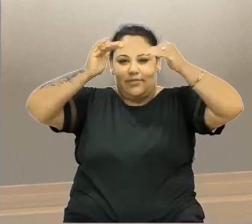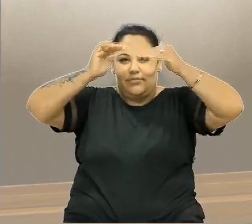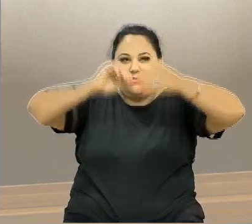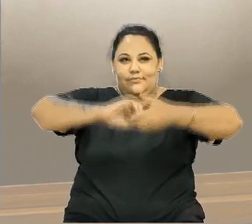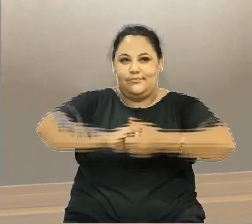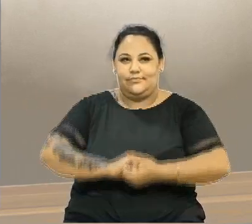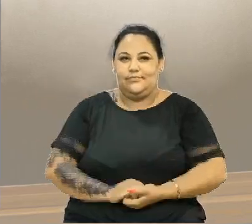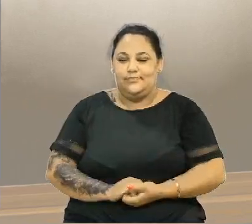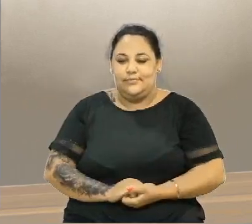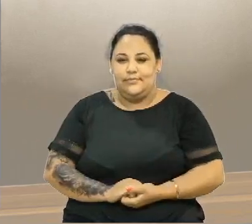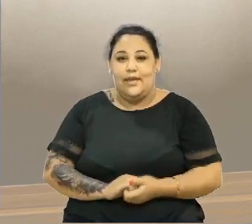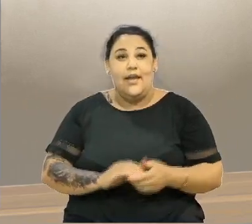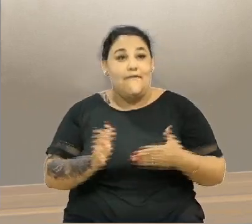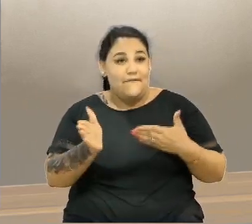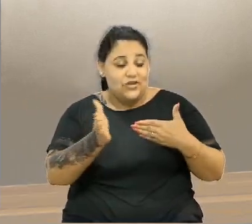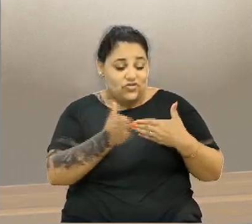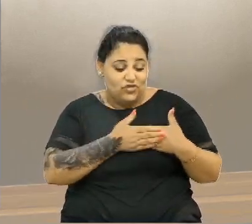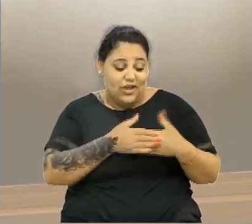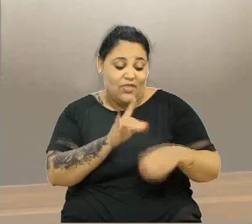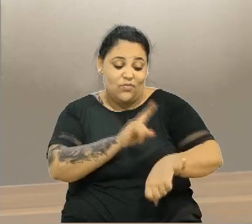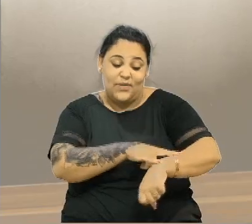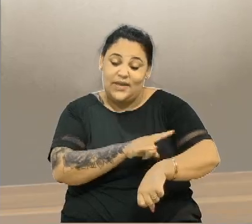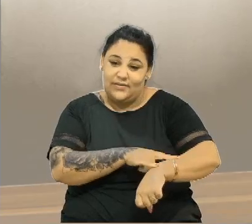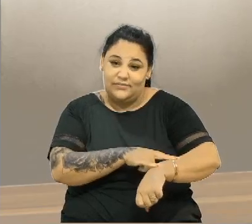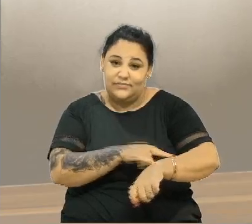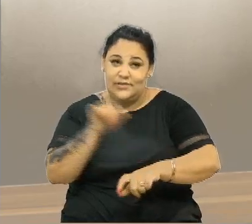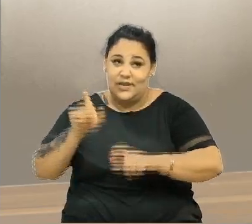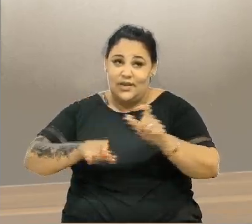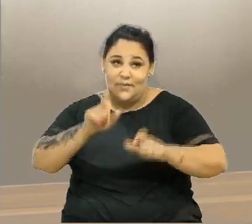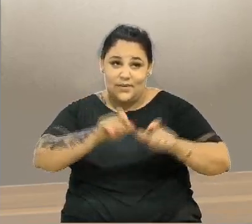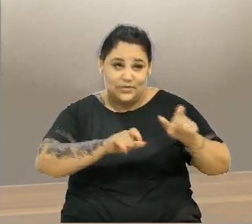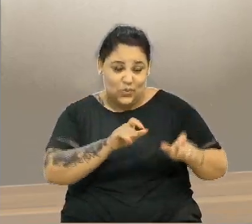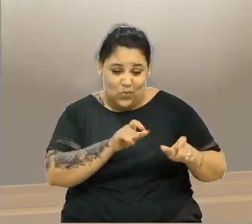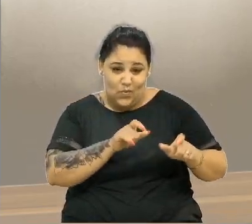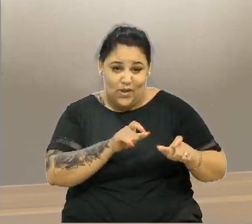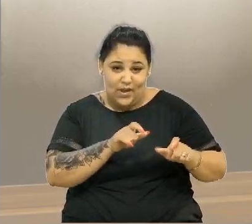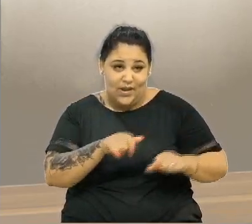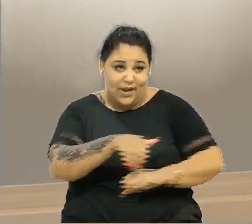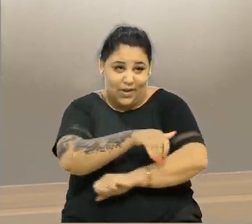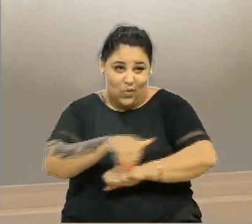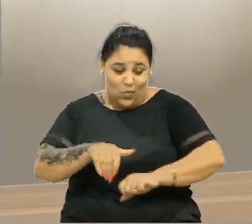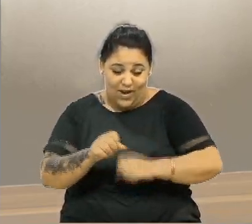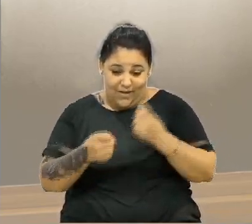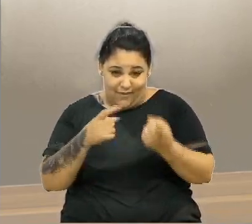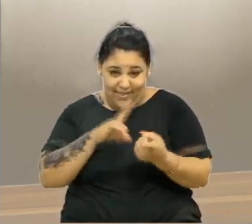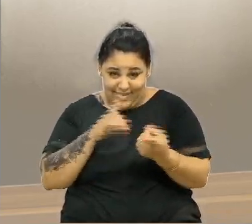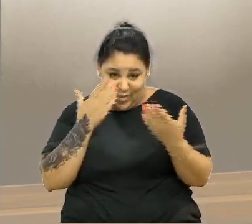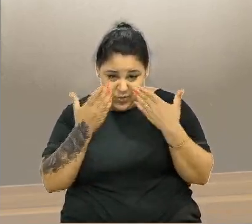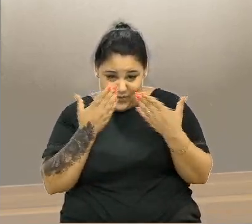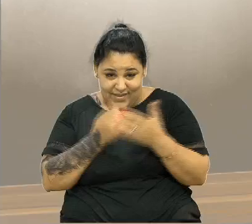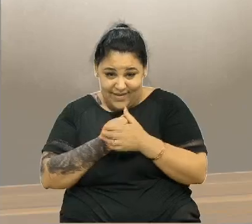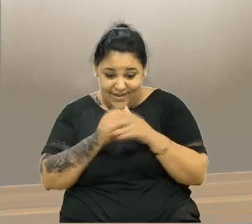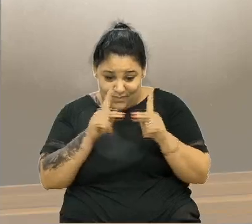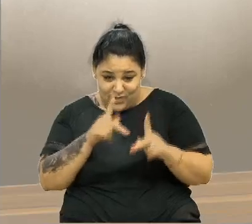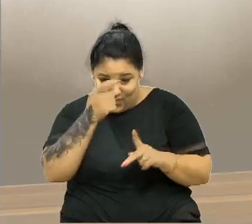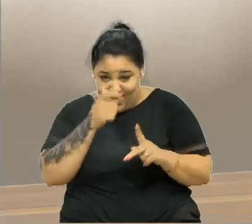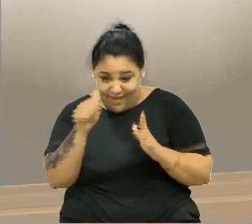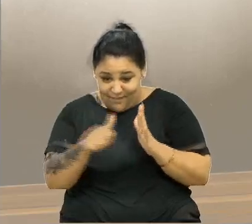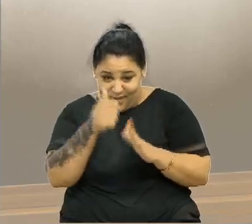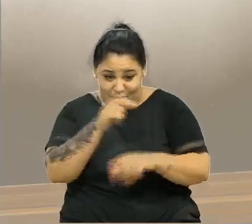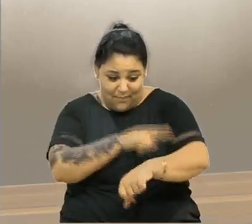os banheiros. E as pessoas em situação de rua, alguém tem alguma dúvida que essas pessoas preferem ir no